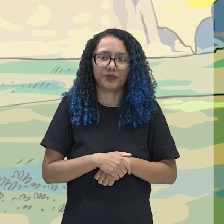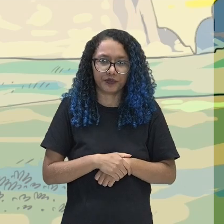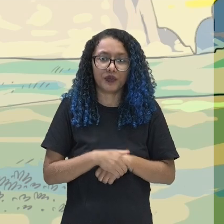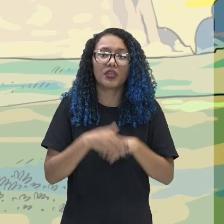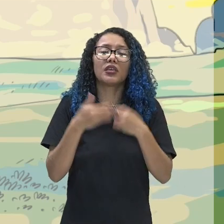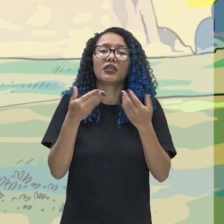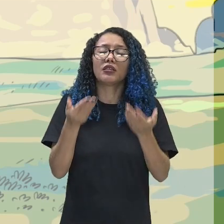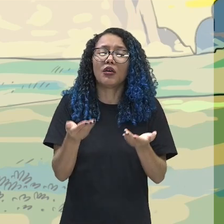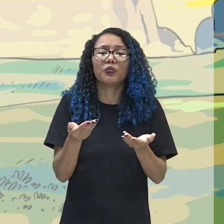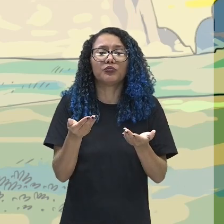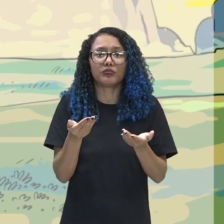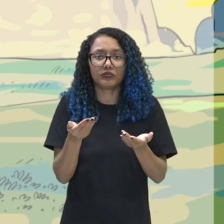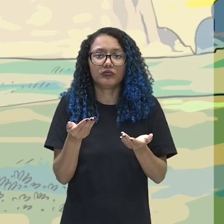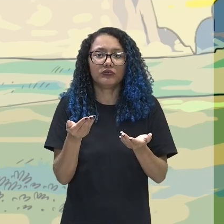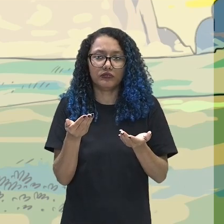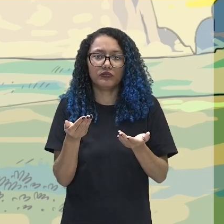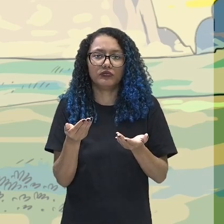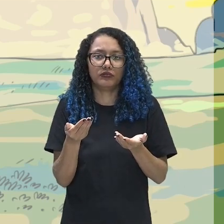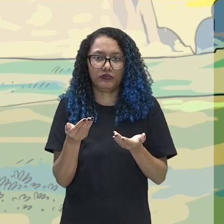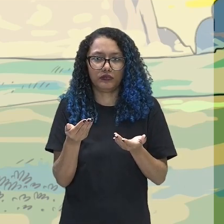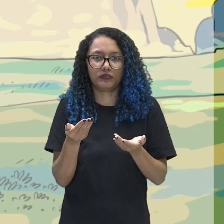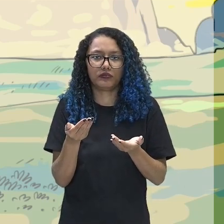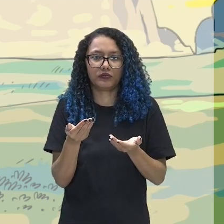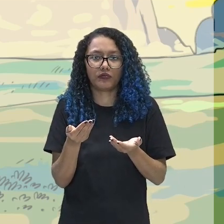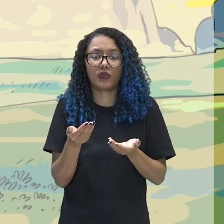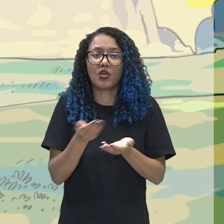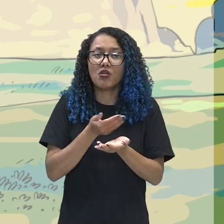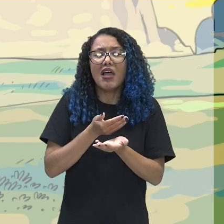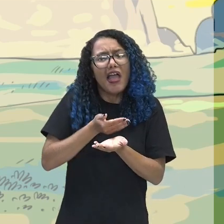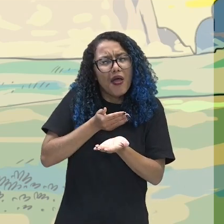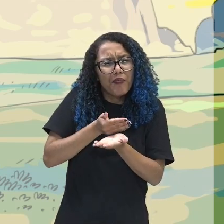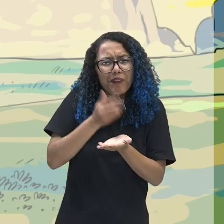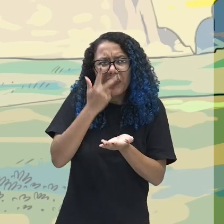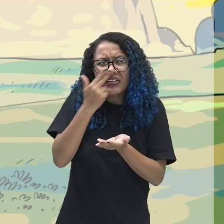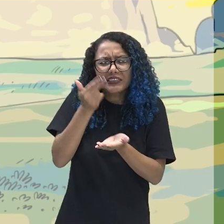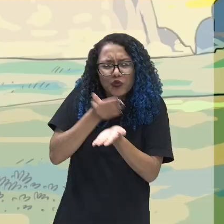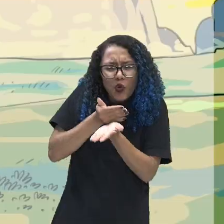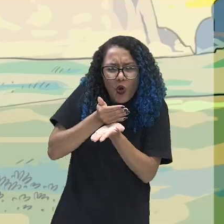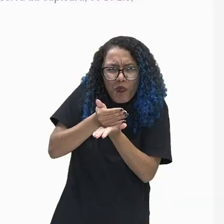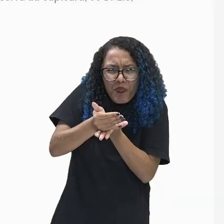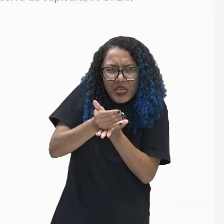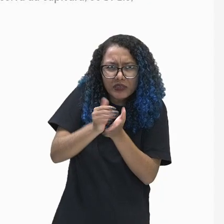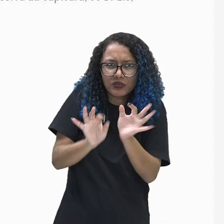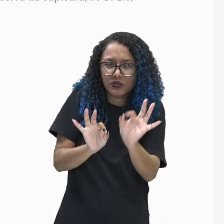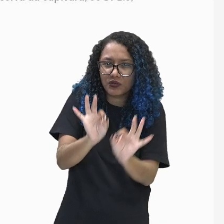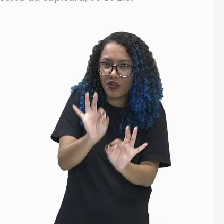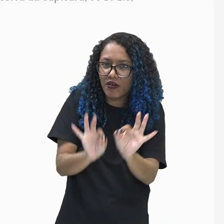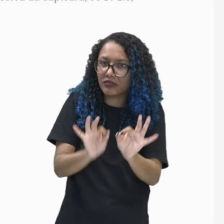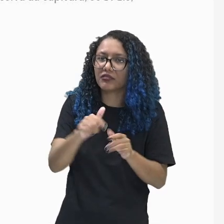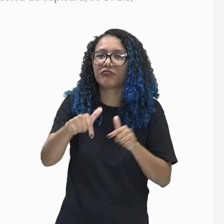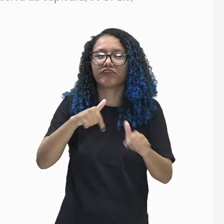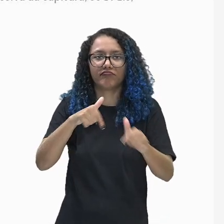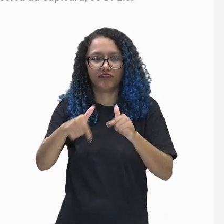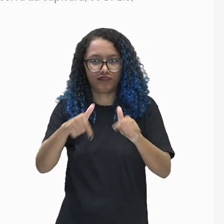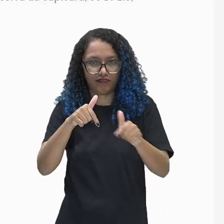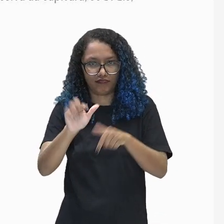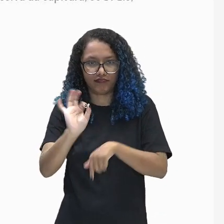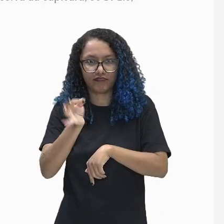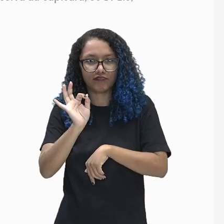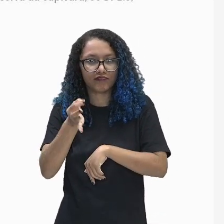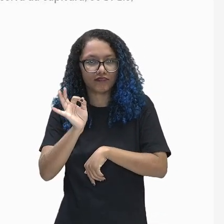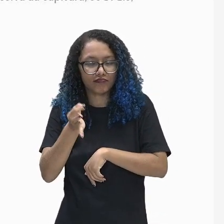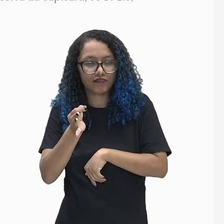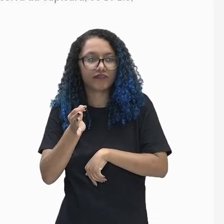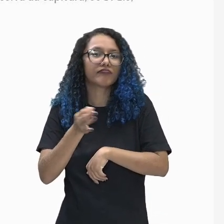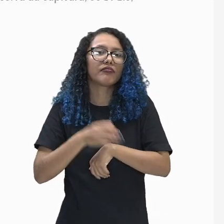que seria um primórdio de uma organização social do trabalho. Vamos ao texto, vamos lá, galera.